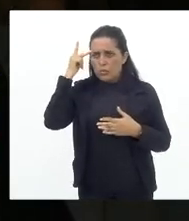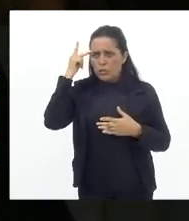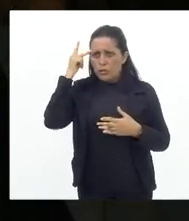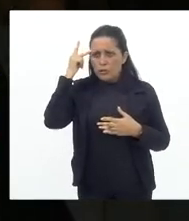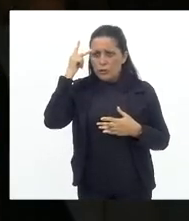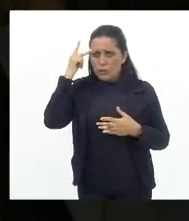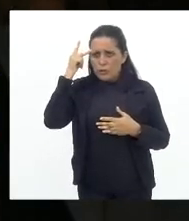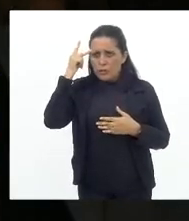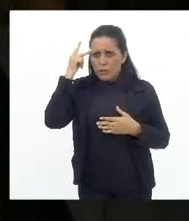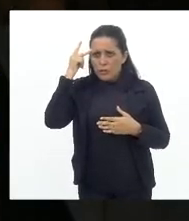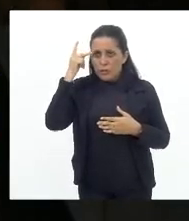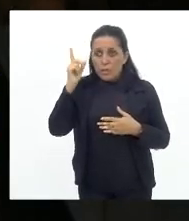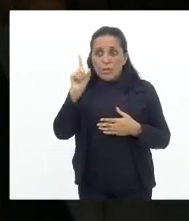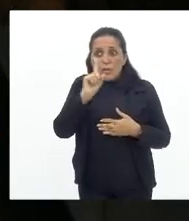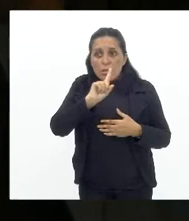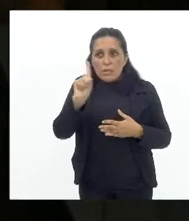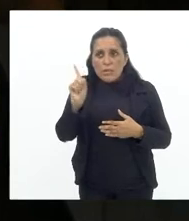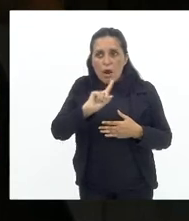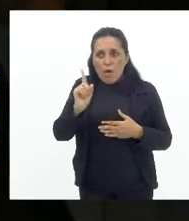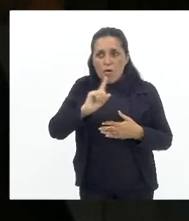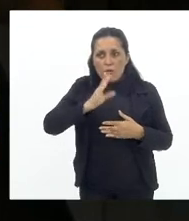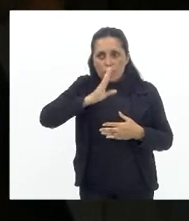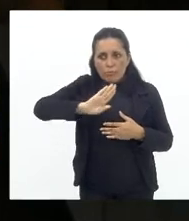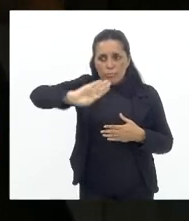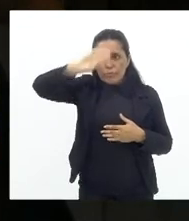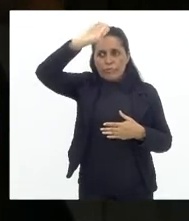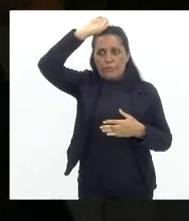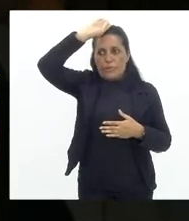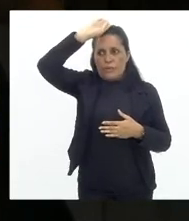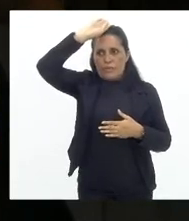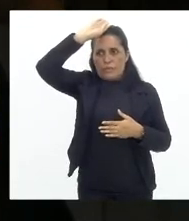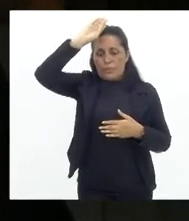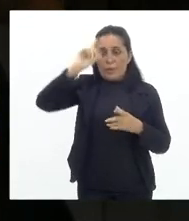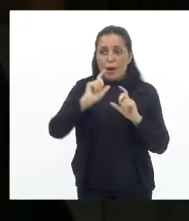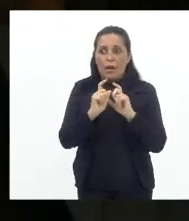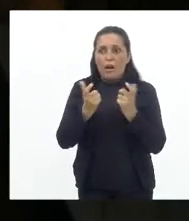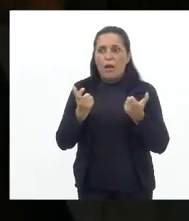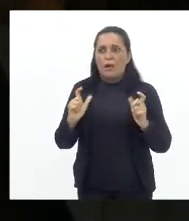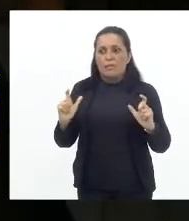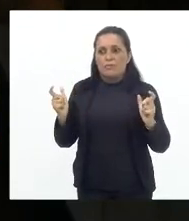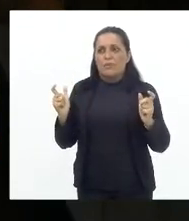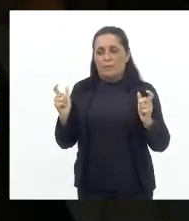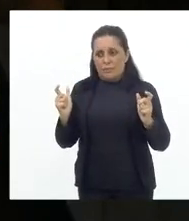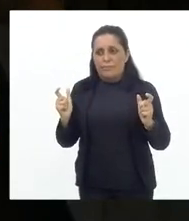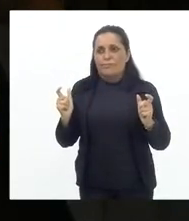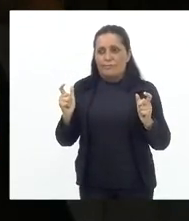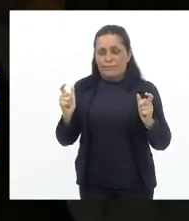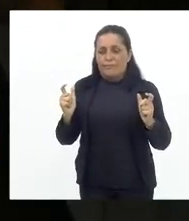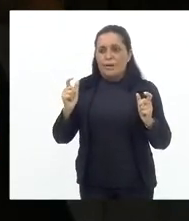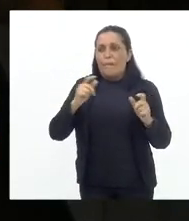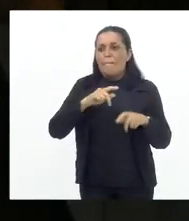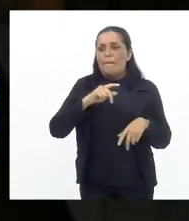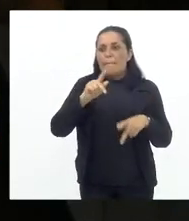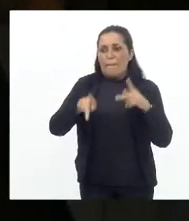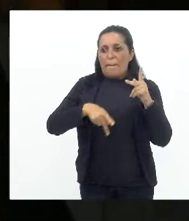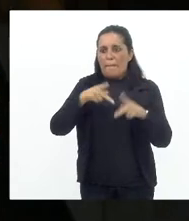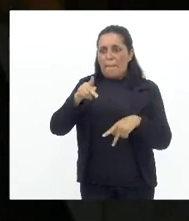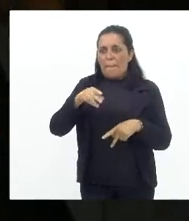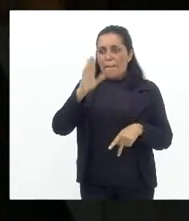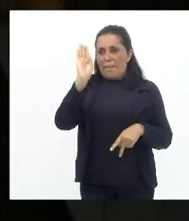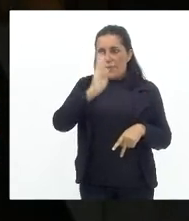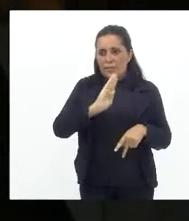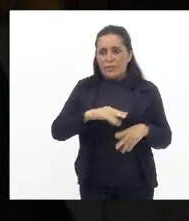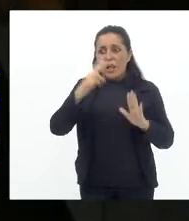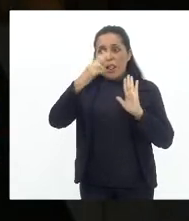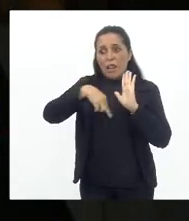não são bolsonaristas e a grande maioria da população brasileira tem o